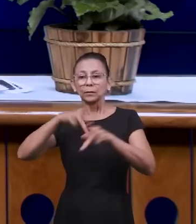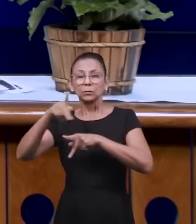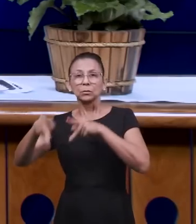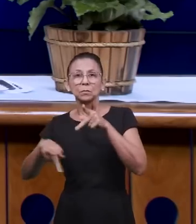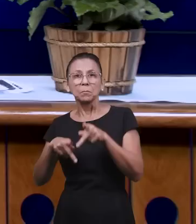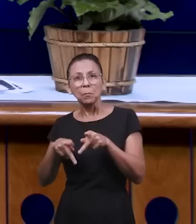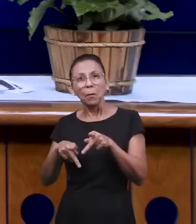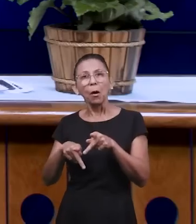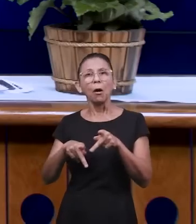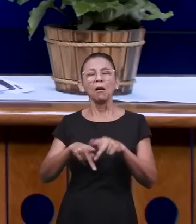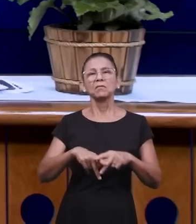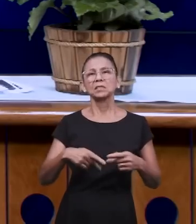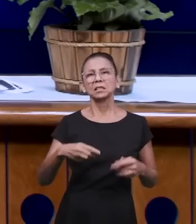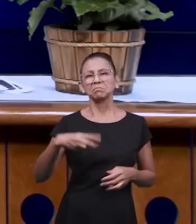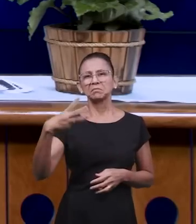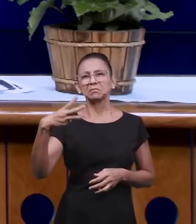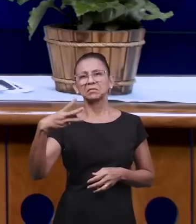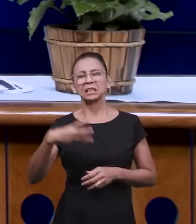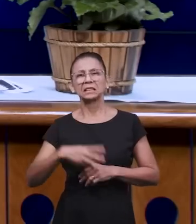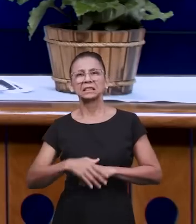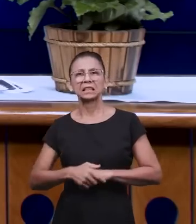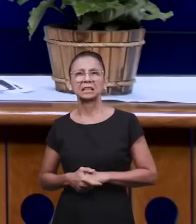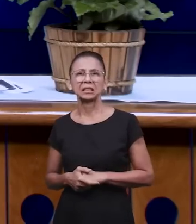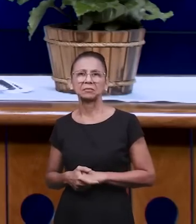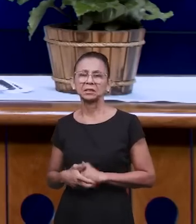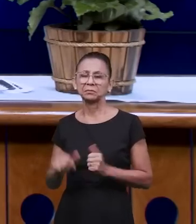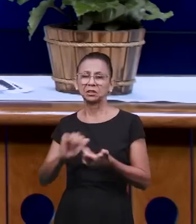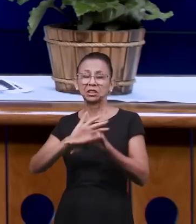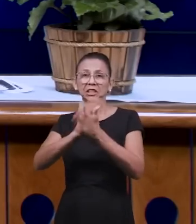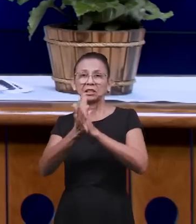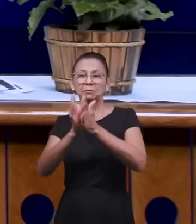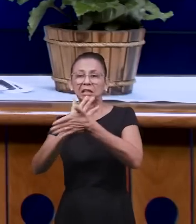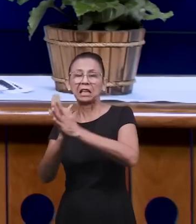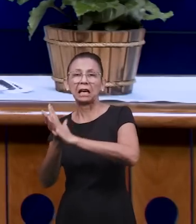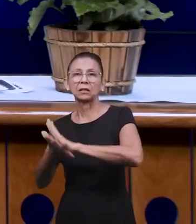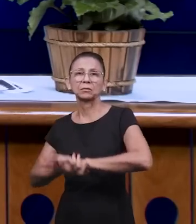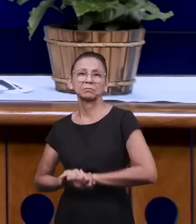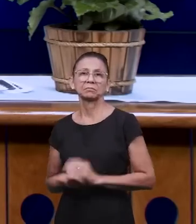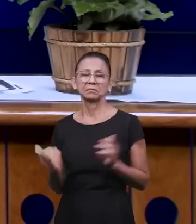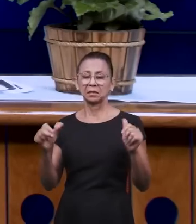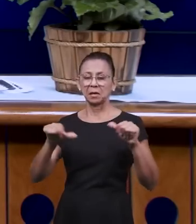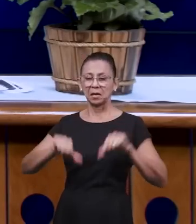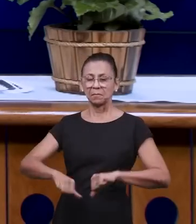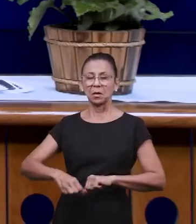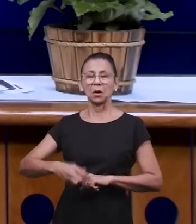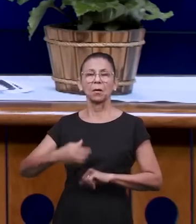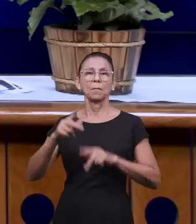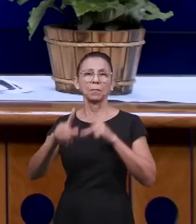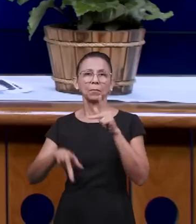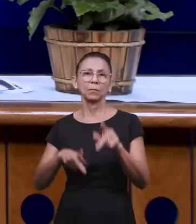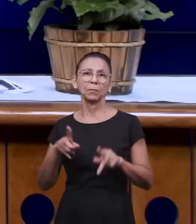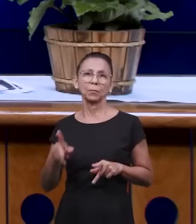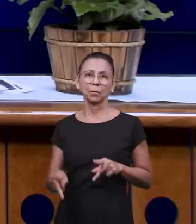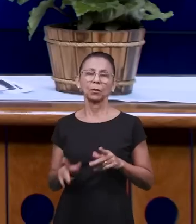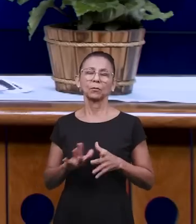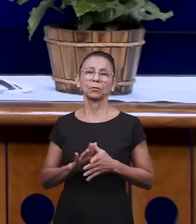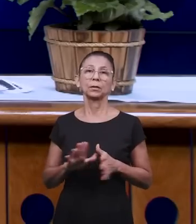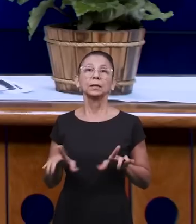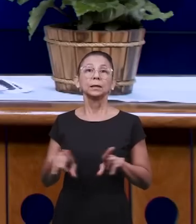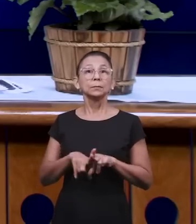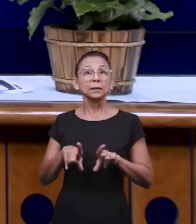Nós ajudaremos, mas nós queremos o reconhecimento da nossa conexão histórica com a terra.